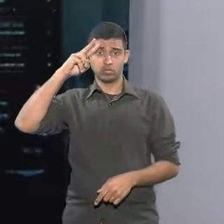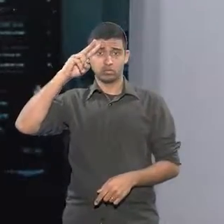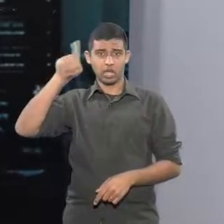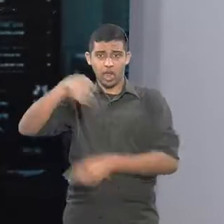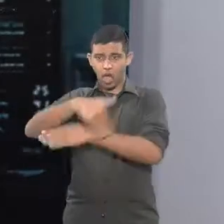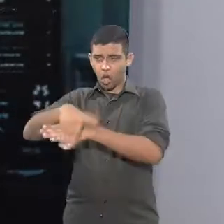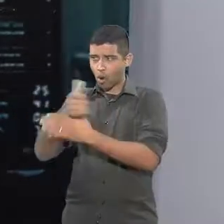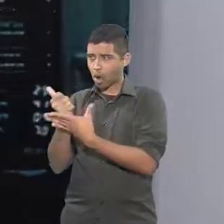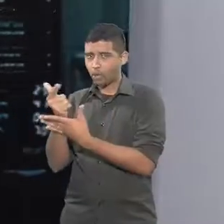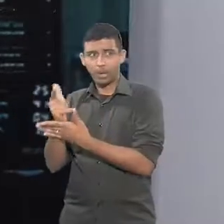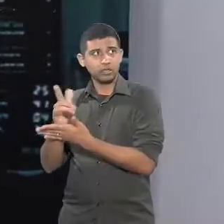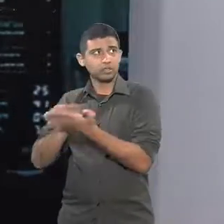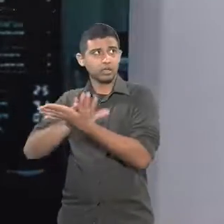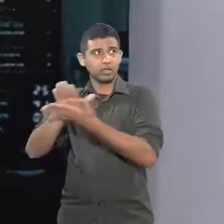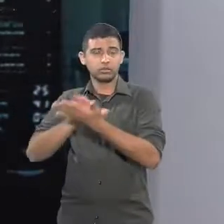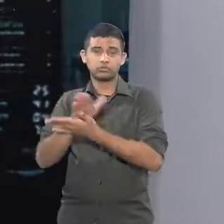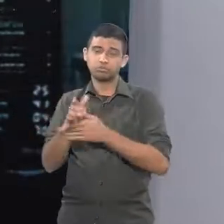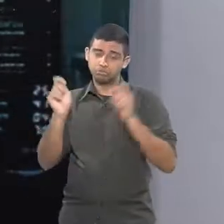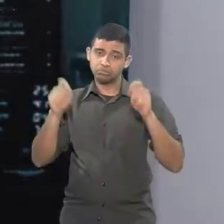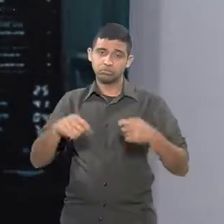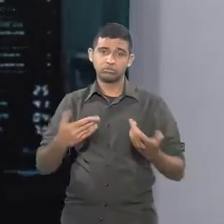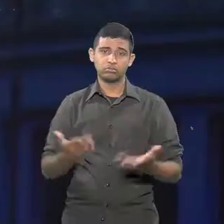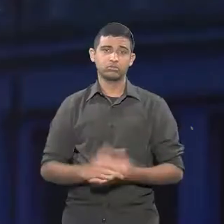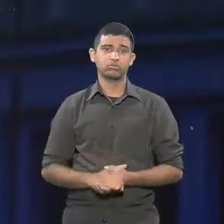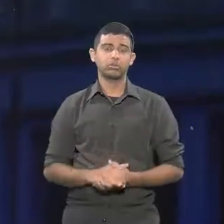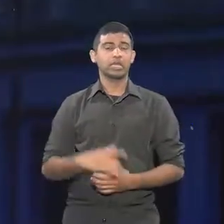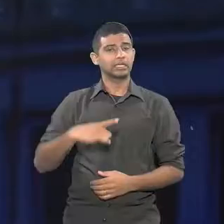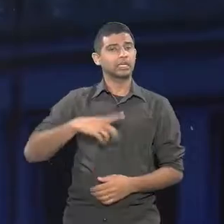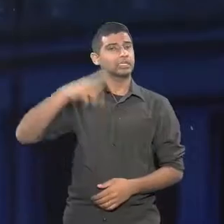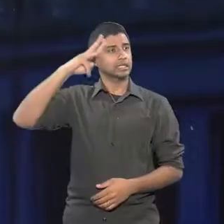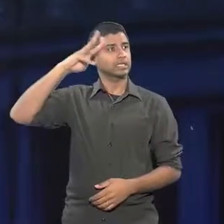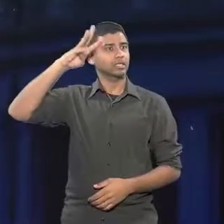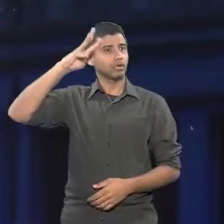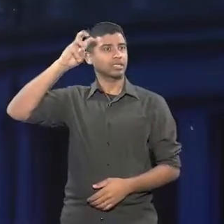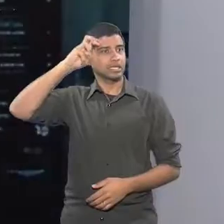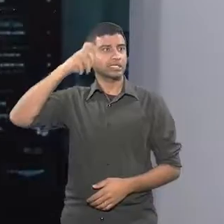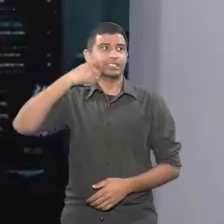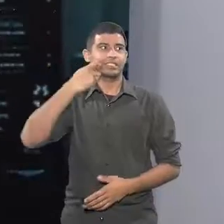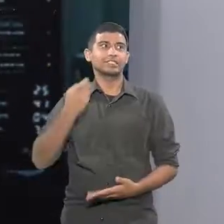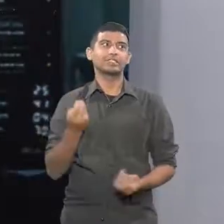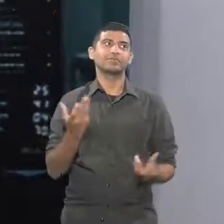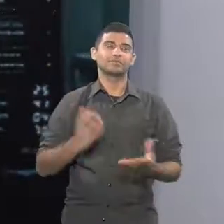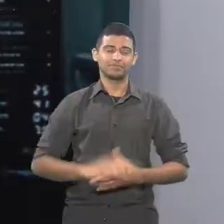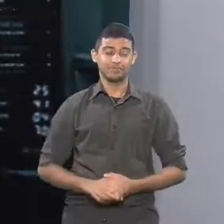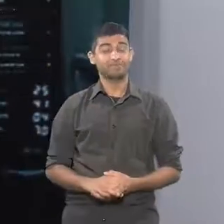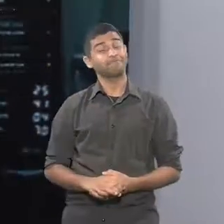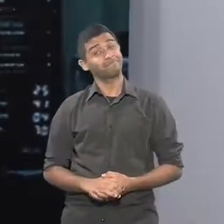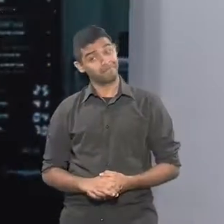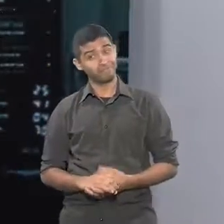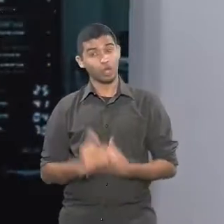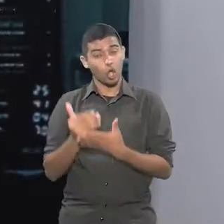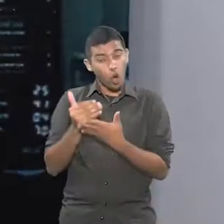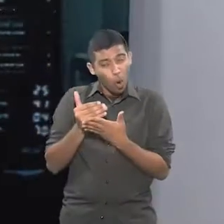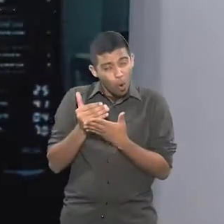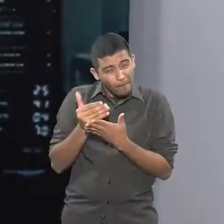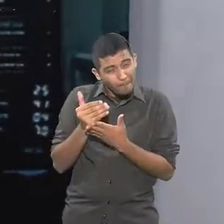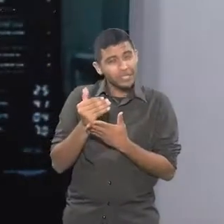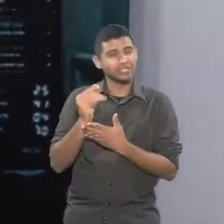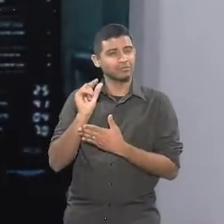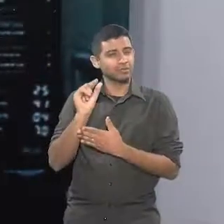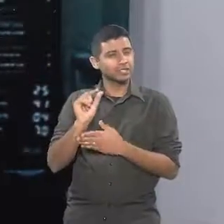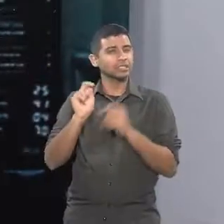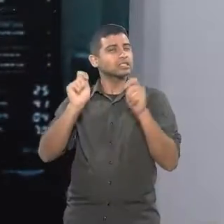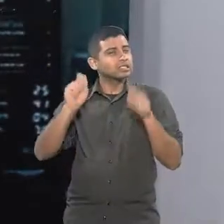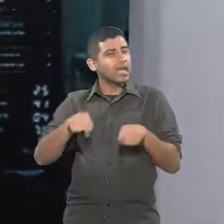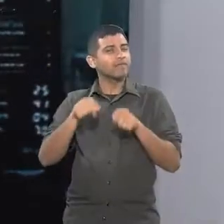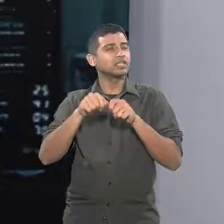comer na rua. Já é uma coisa que pode ser feita. Bacana, mas ainda tem a terça, quarta, quinta... Já é um pequeno começo. O que ela pode